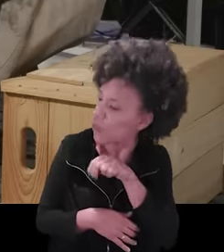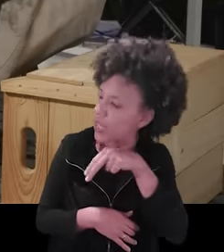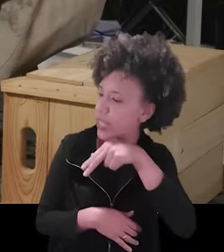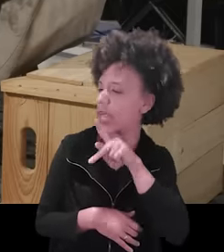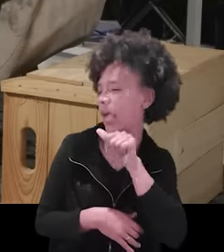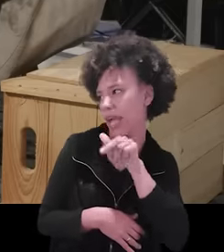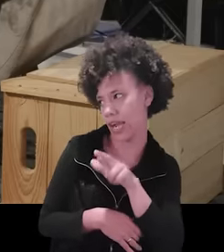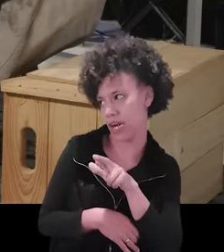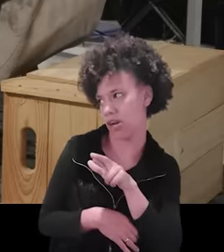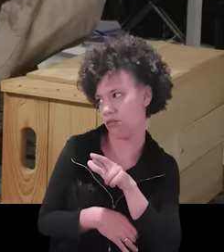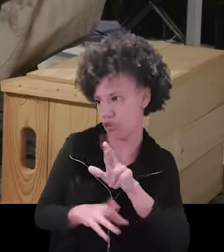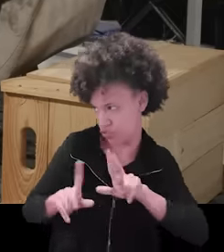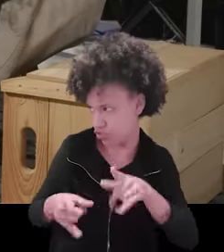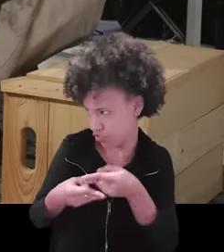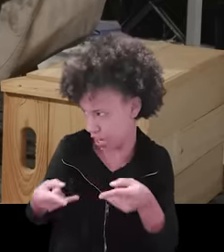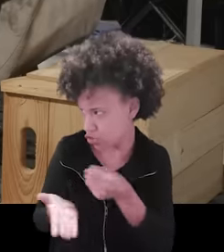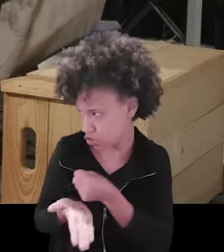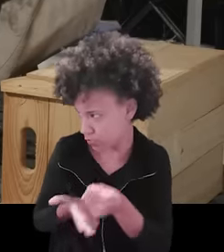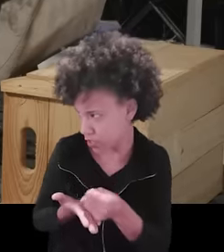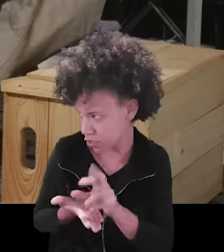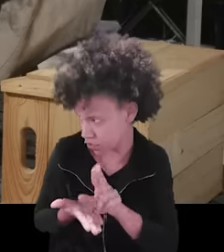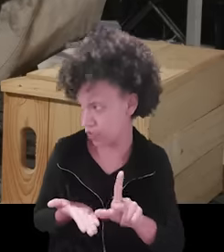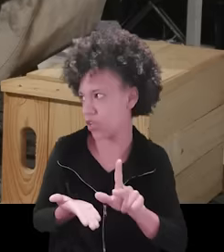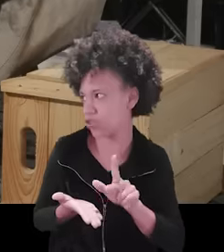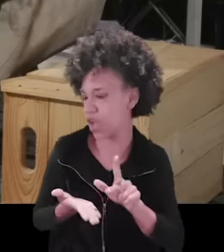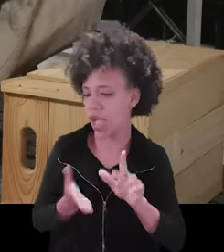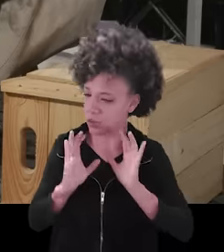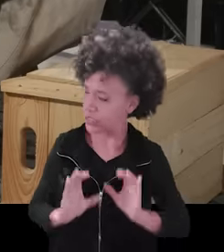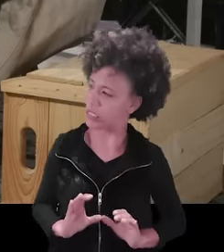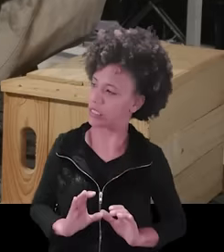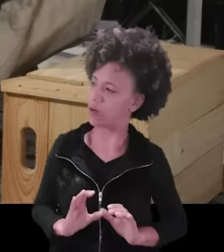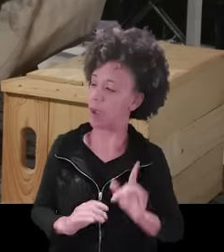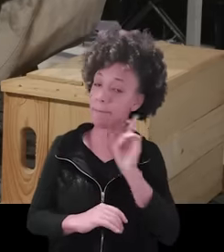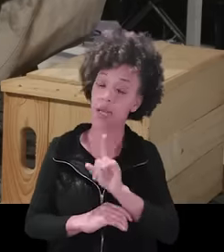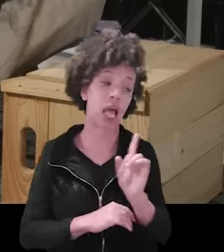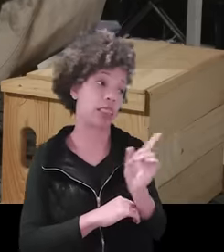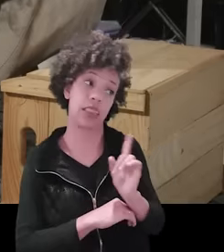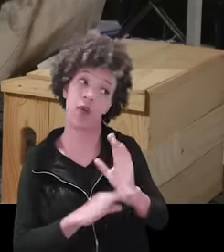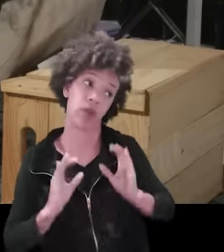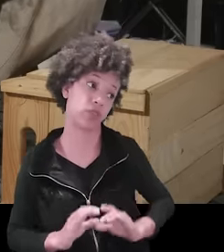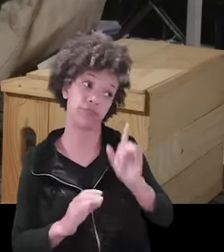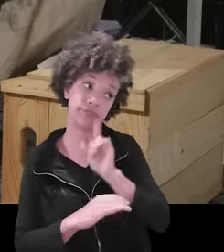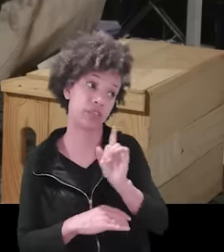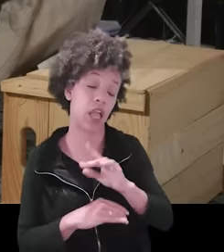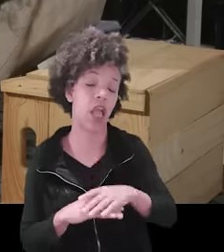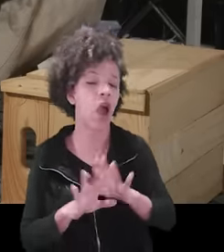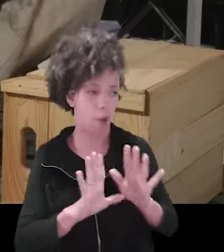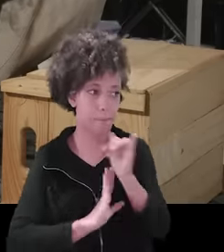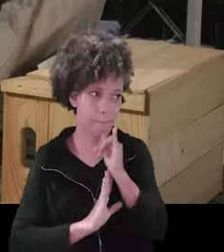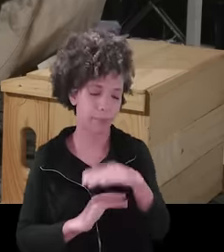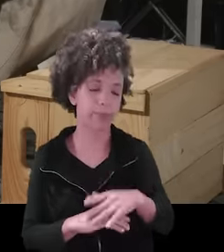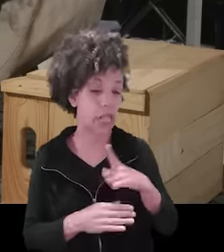visto né ele você é isso que eu tô falando algo em casa e você é um cidadão americano não é um Cidadela no